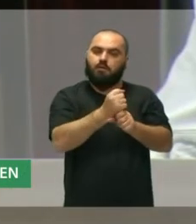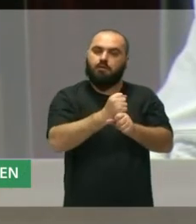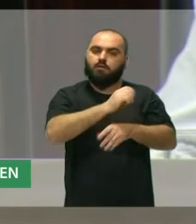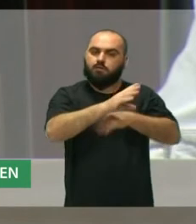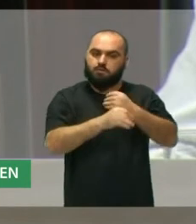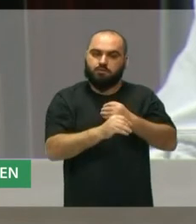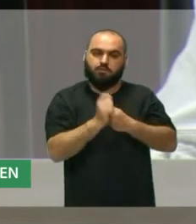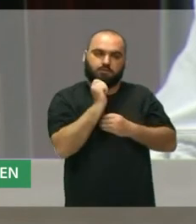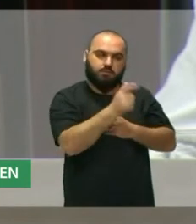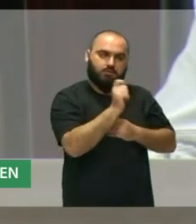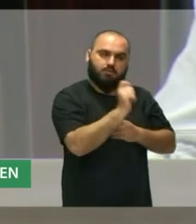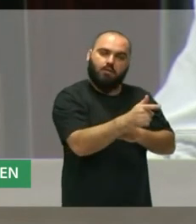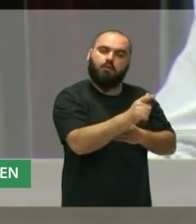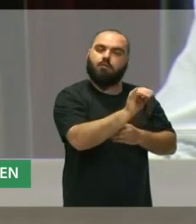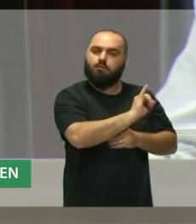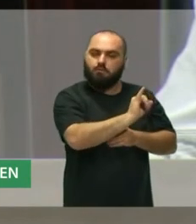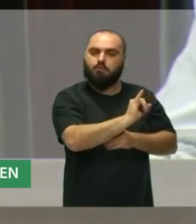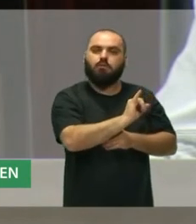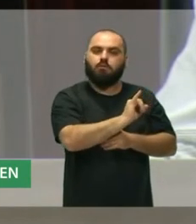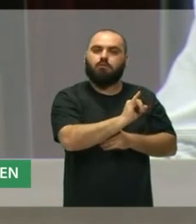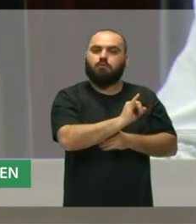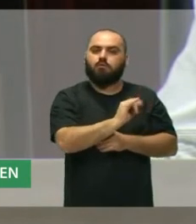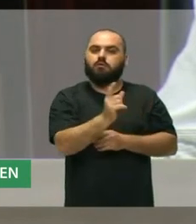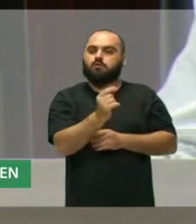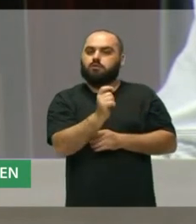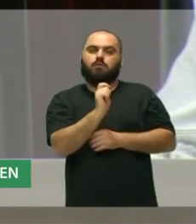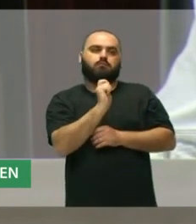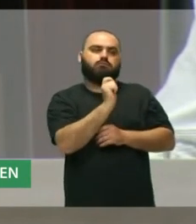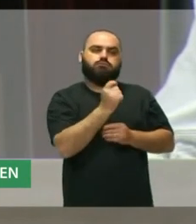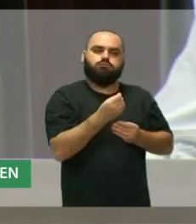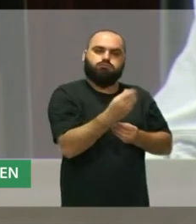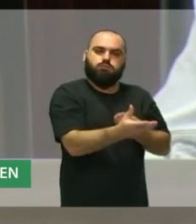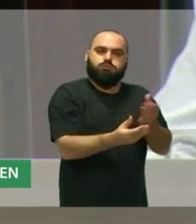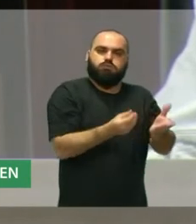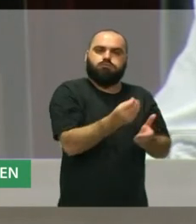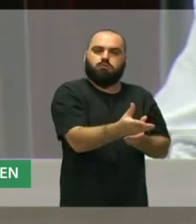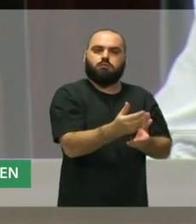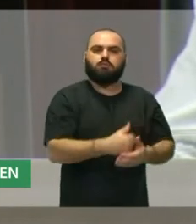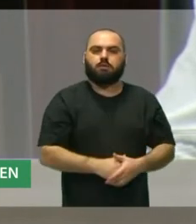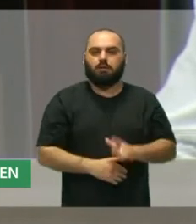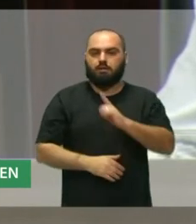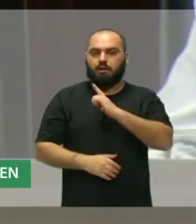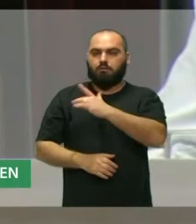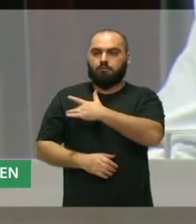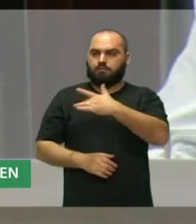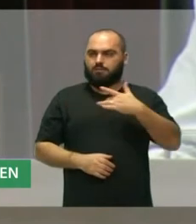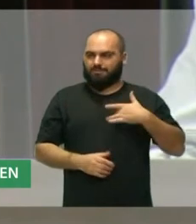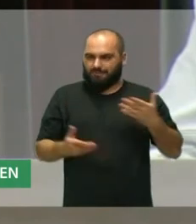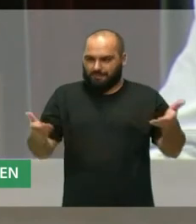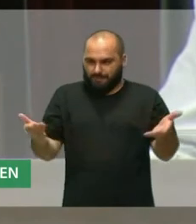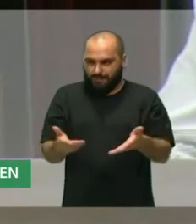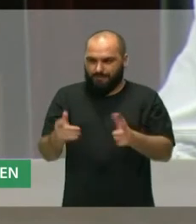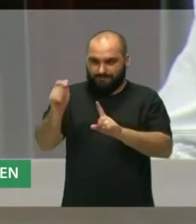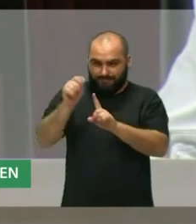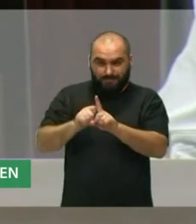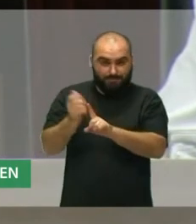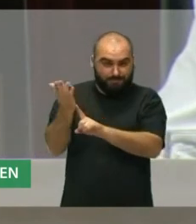para cá, para Itajaí, sua recordista no envio de recursos. Nós tivemos um rescaldo da saúde agora, no último